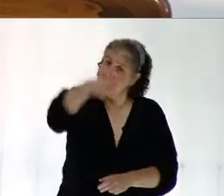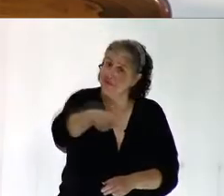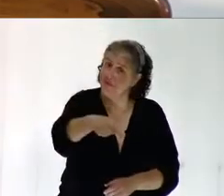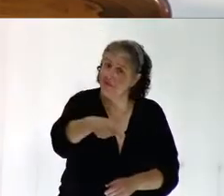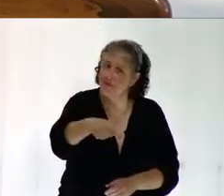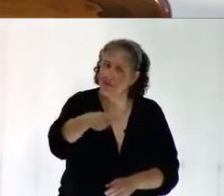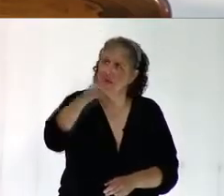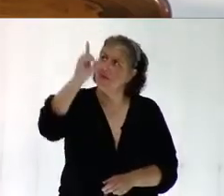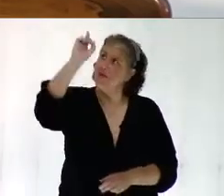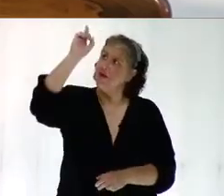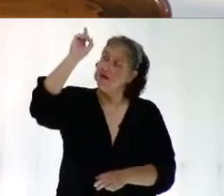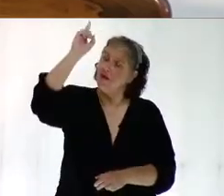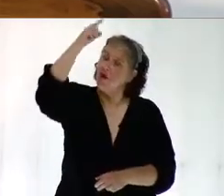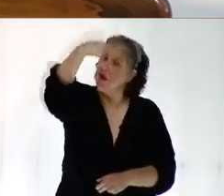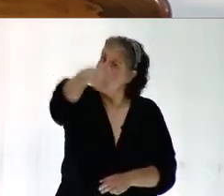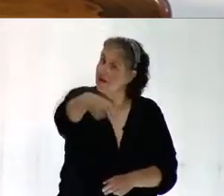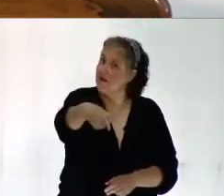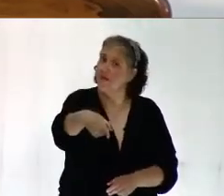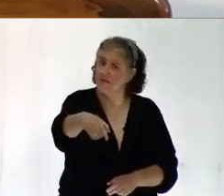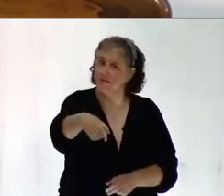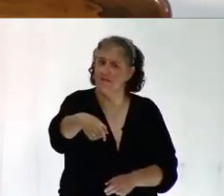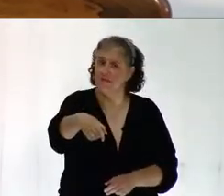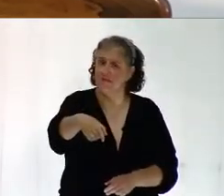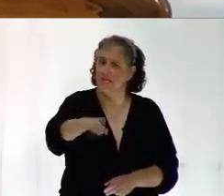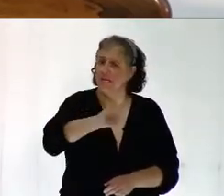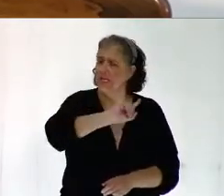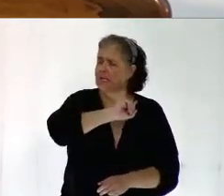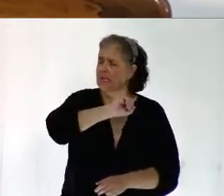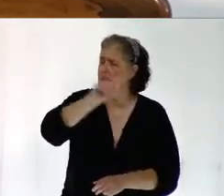tentarás o senhor teu deus